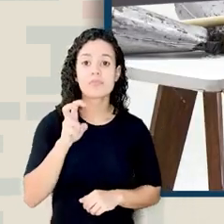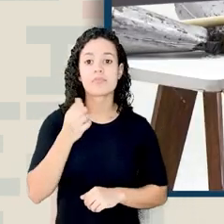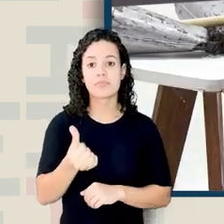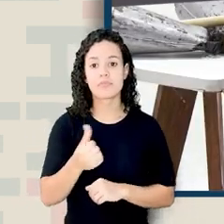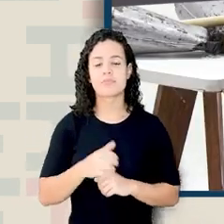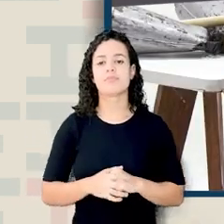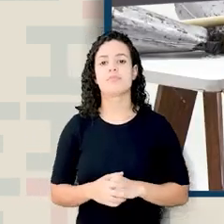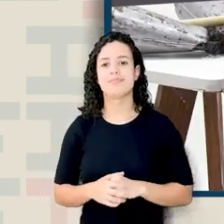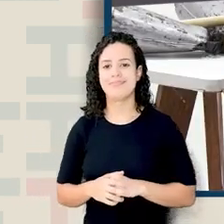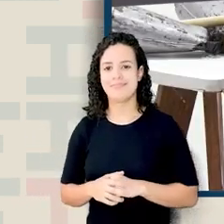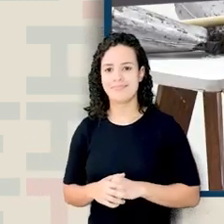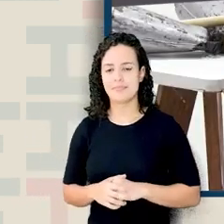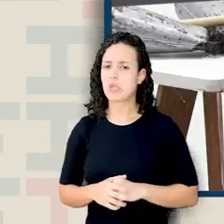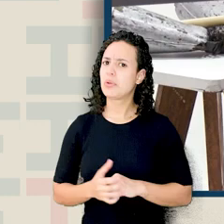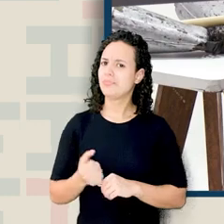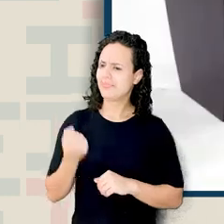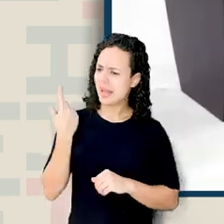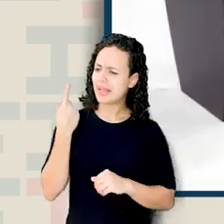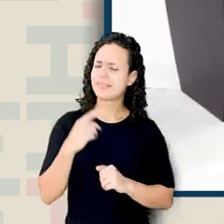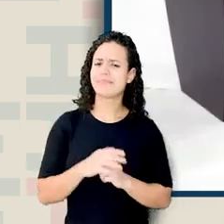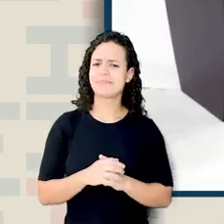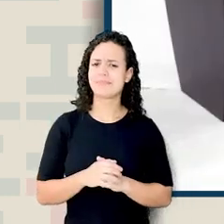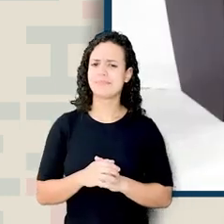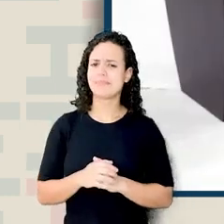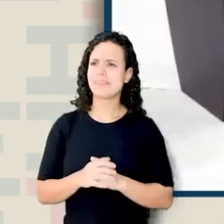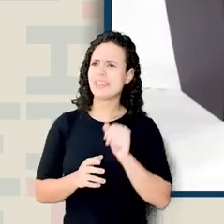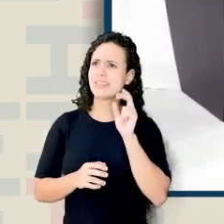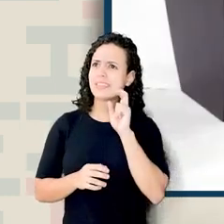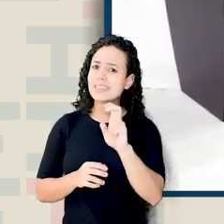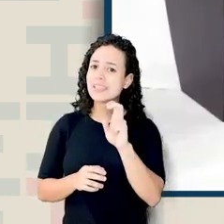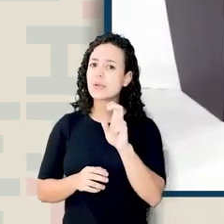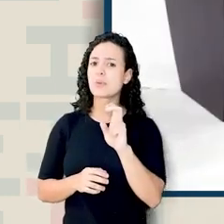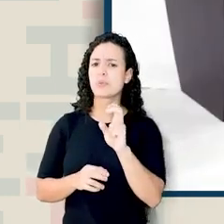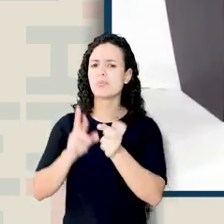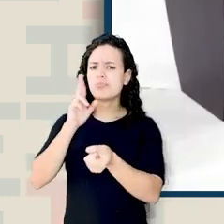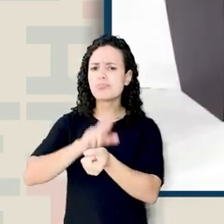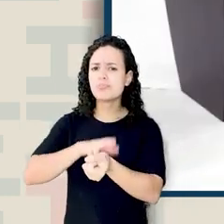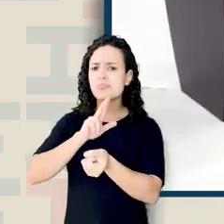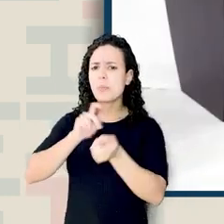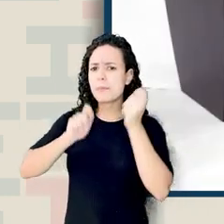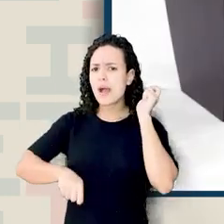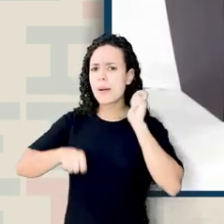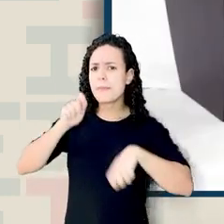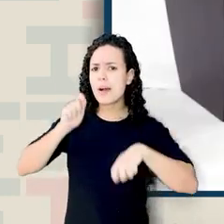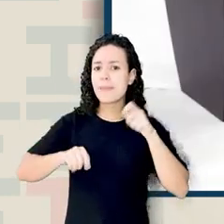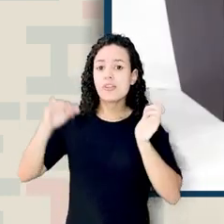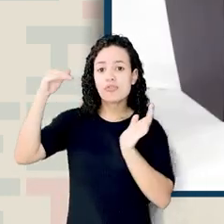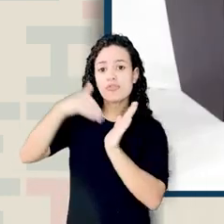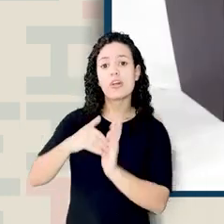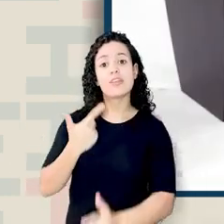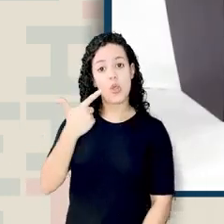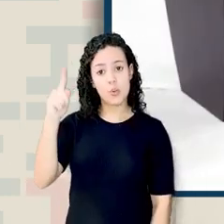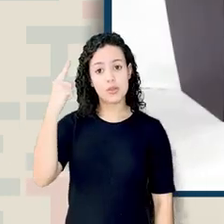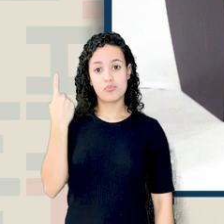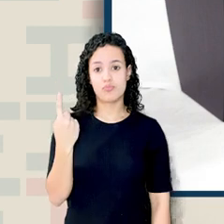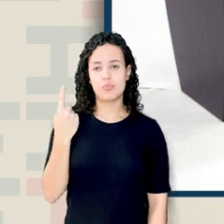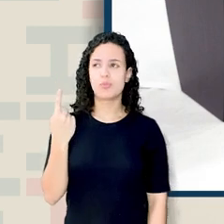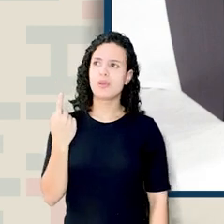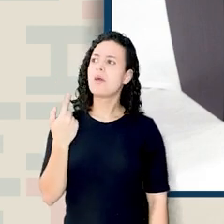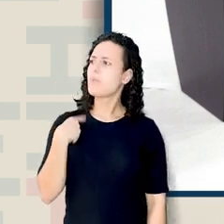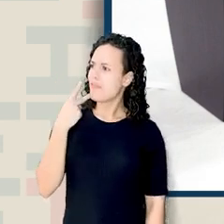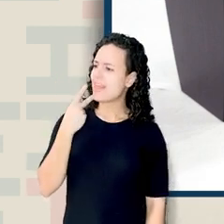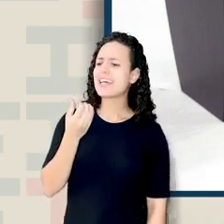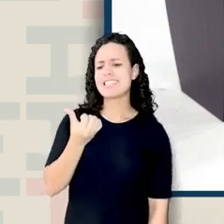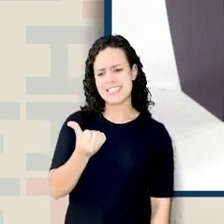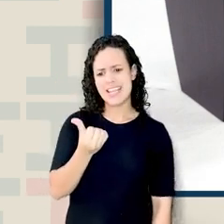5. Opa! 5 toques com mais uma no final. Poderia ser quase